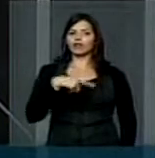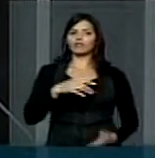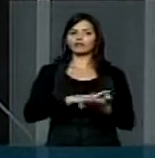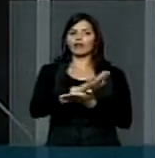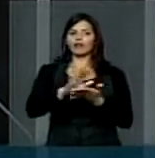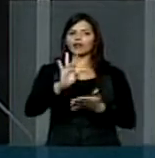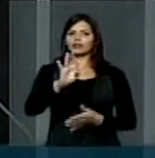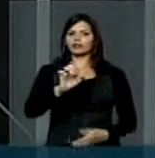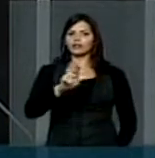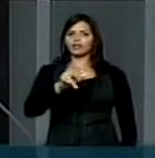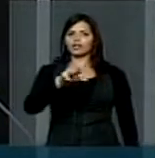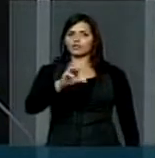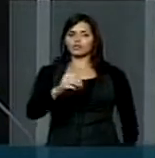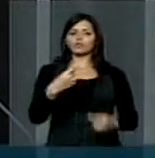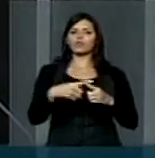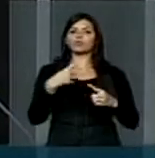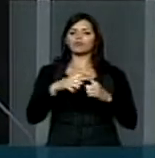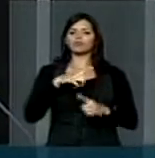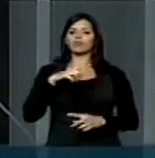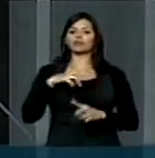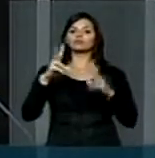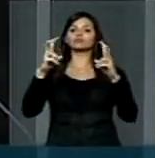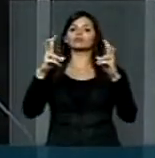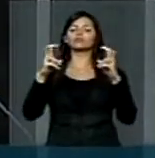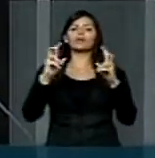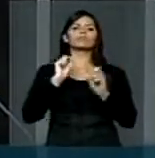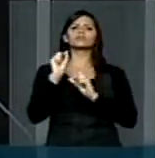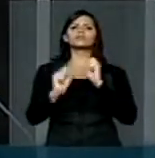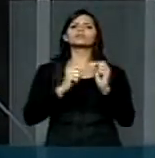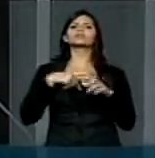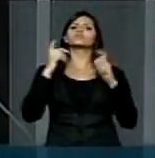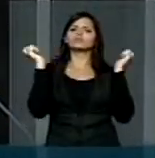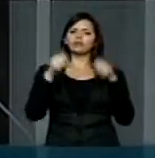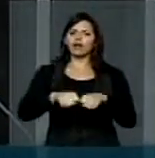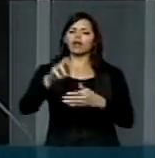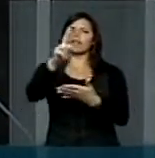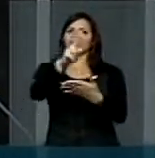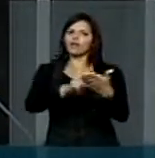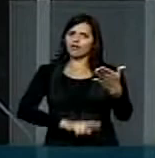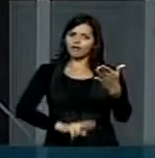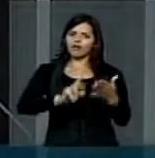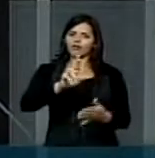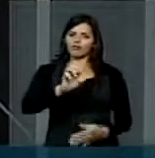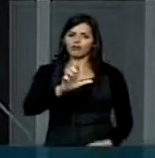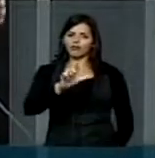são esses temas contemplados nesse relatório.